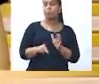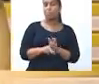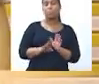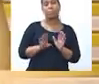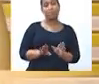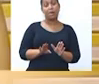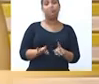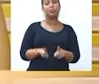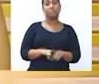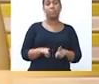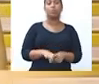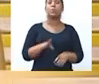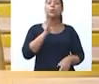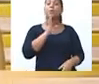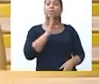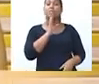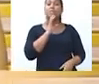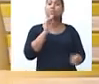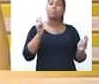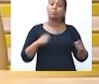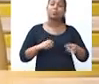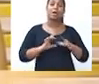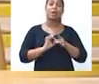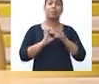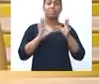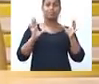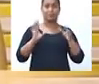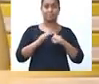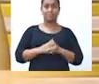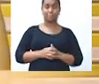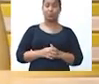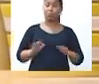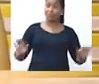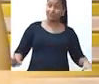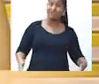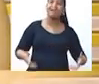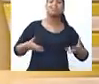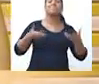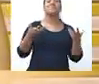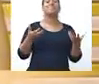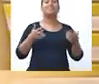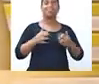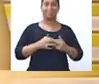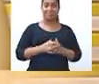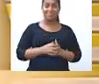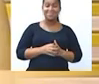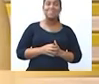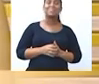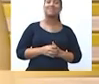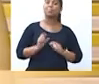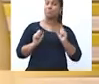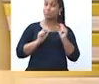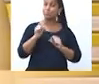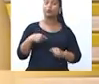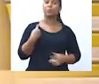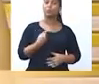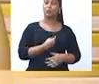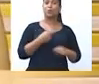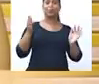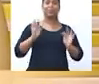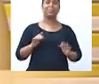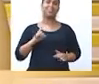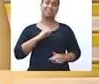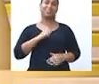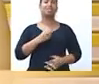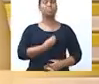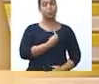mas no quanto também o conhecimento pode ser libertador, pode ser animador, pode ser um motivo da gente estar mais feliz, da